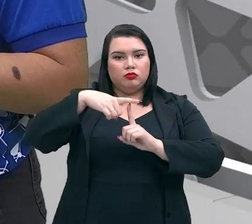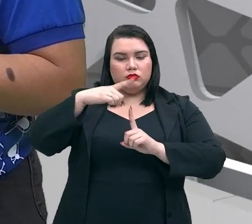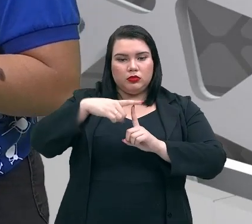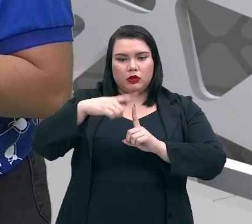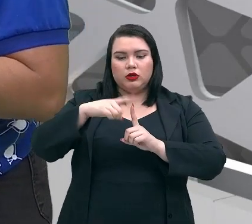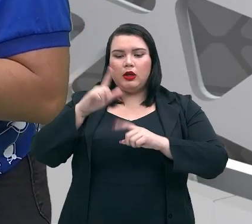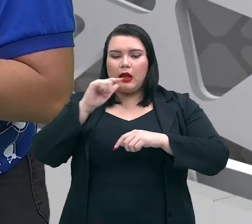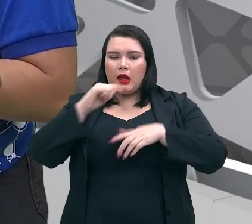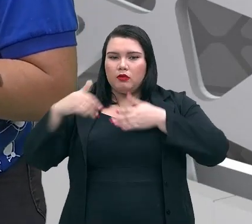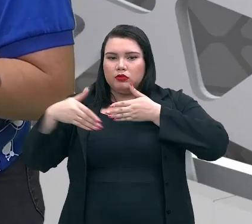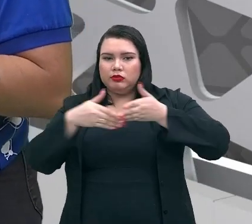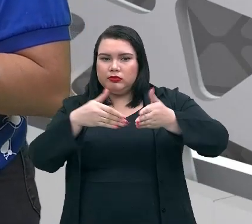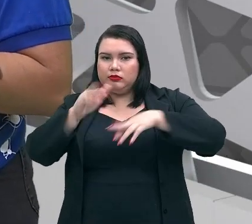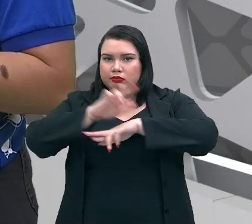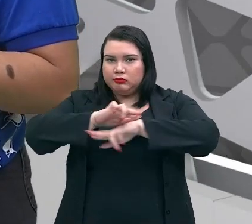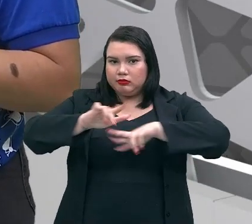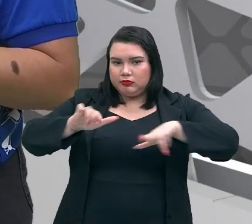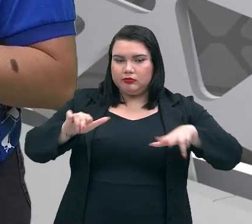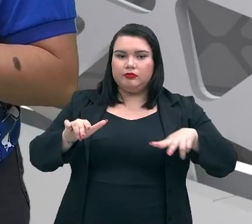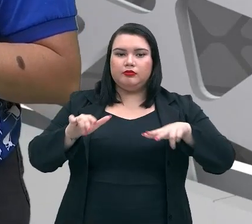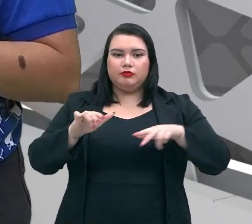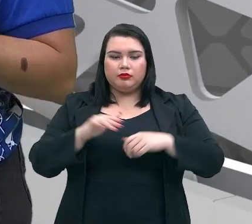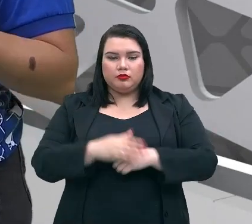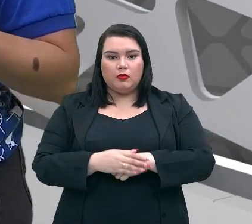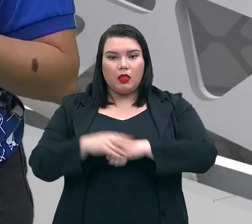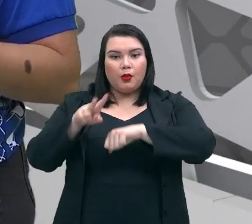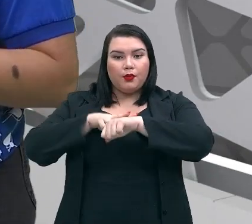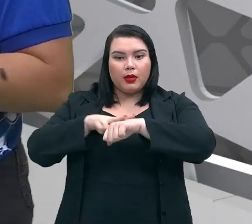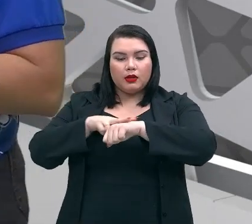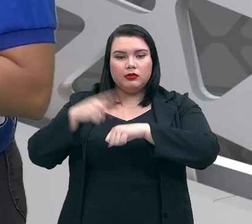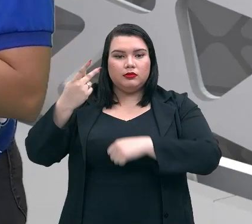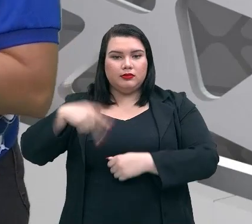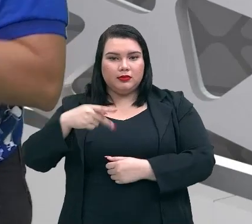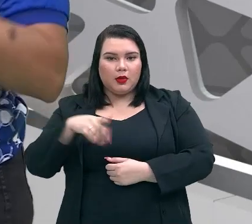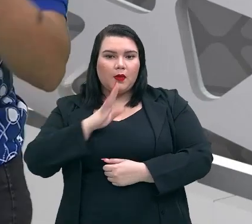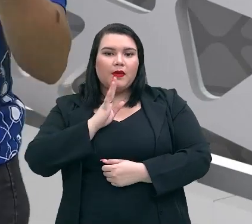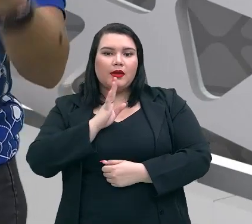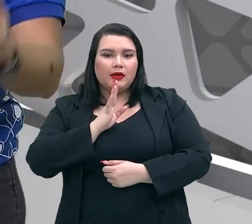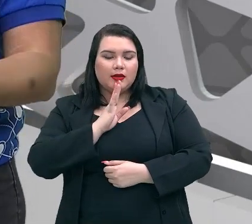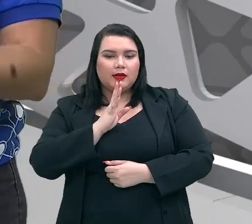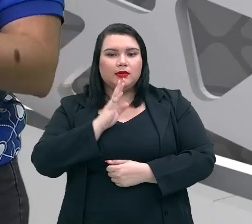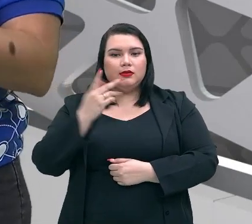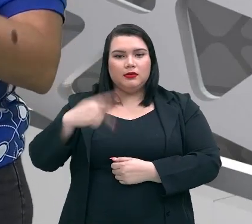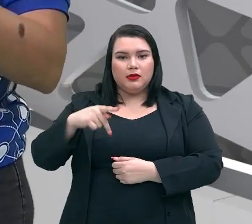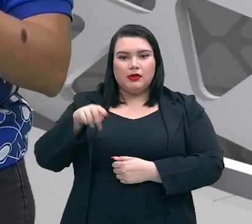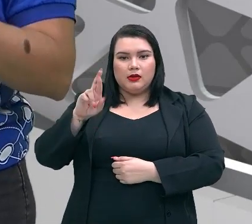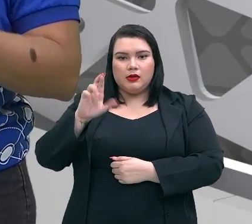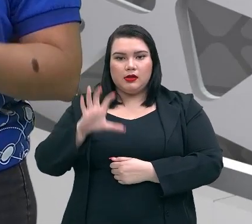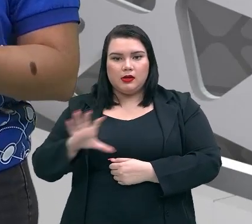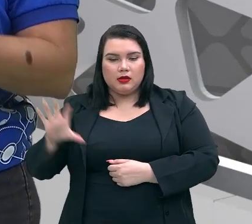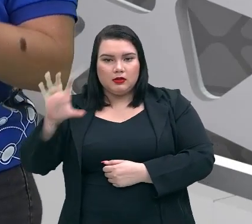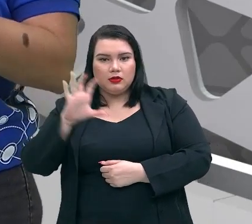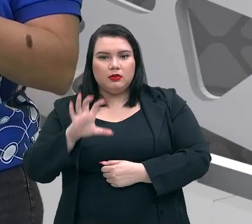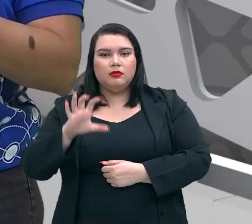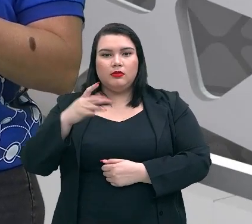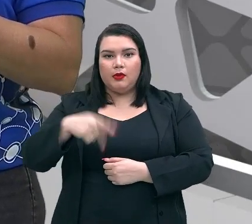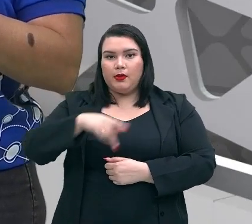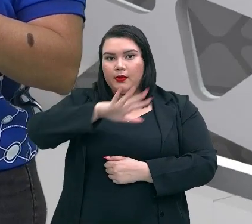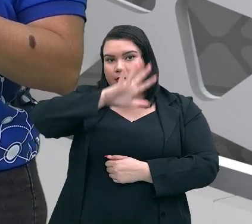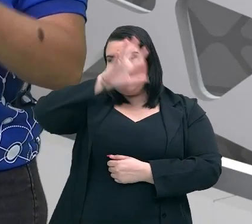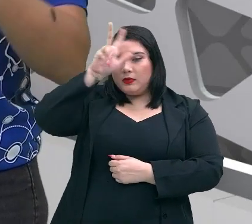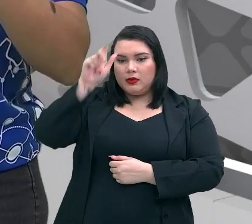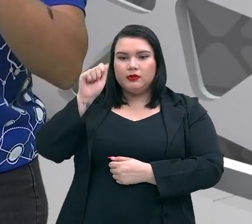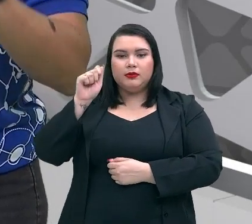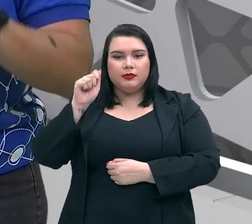bacias hidrográficas. Olha só, né? A parte verde, que é a que a gente mais conhece, que é a da nossa região, aqui da região